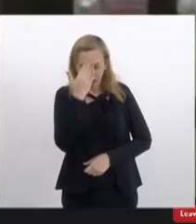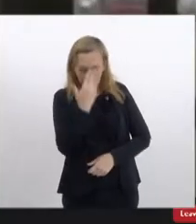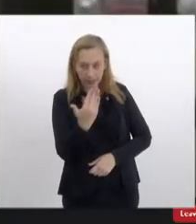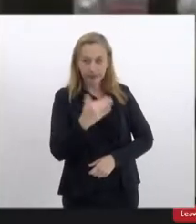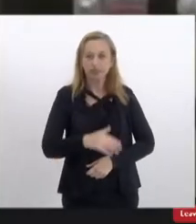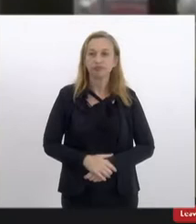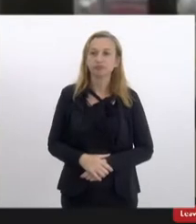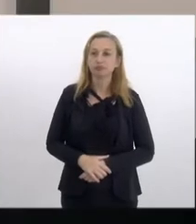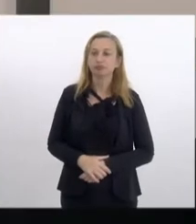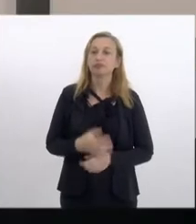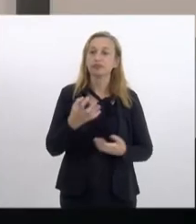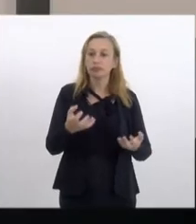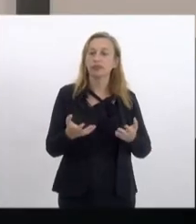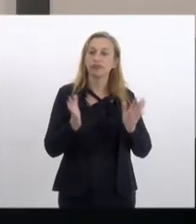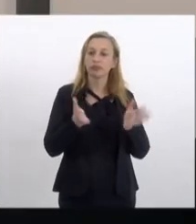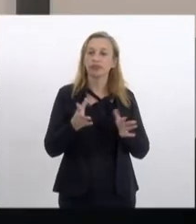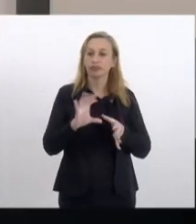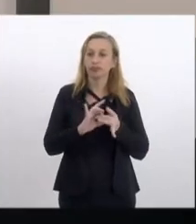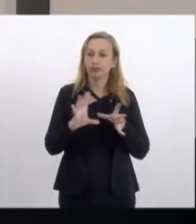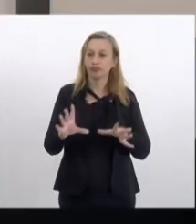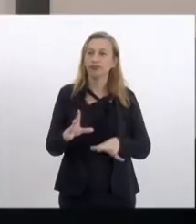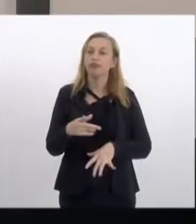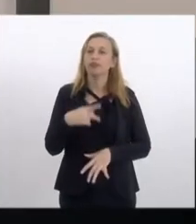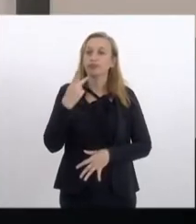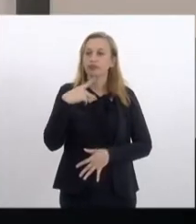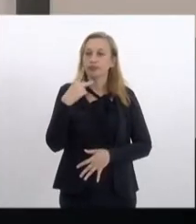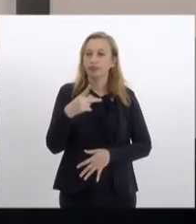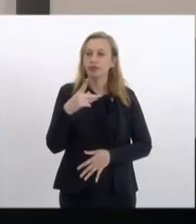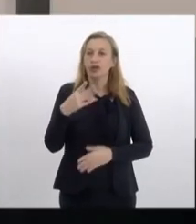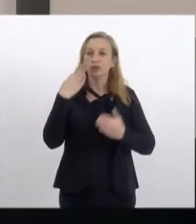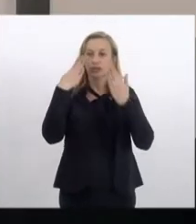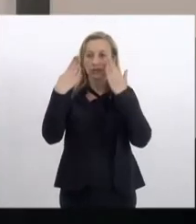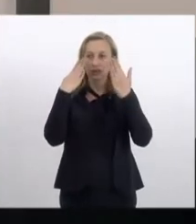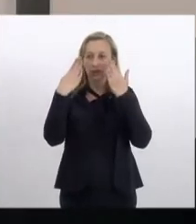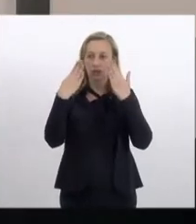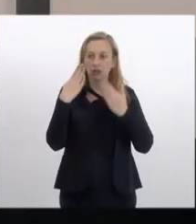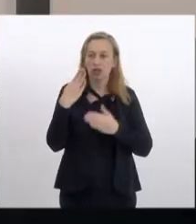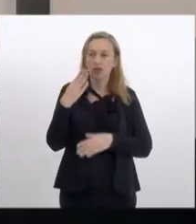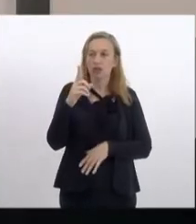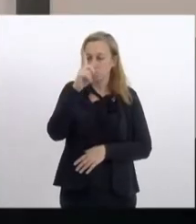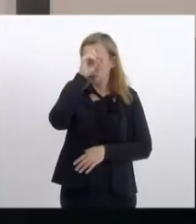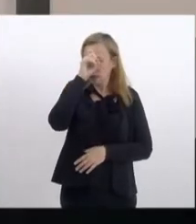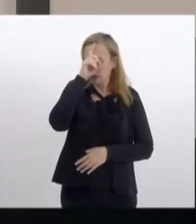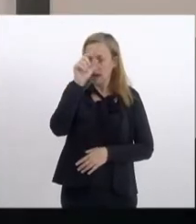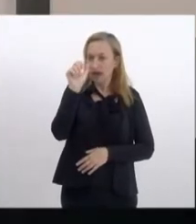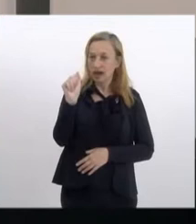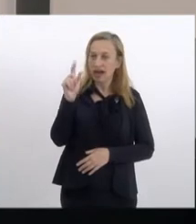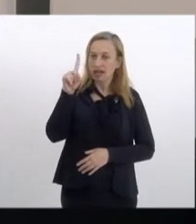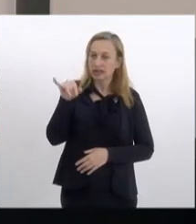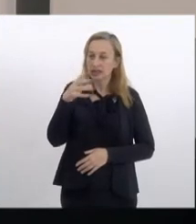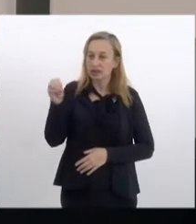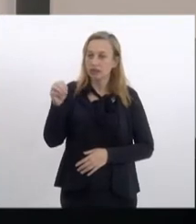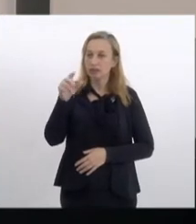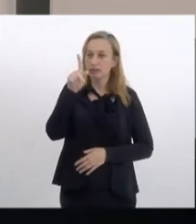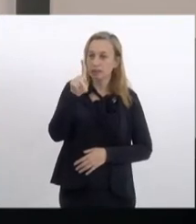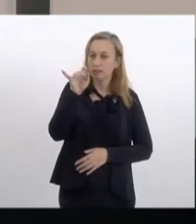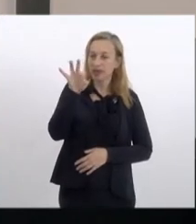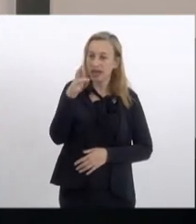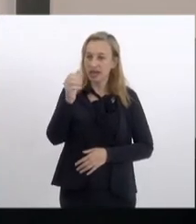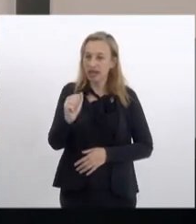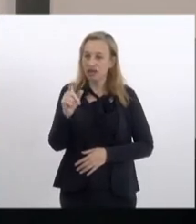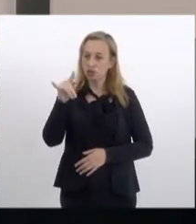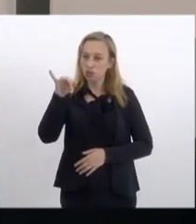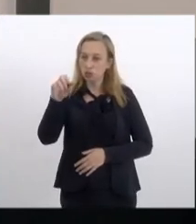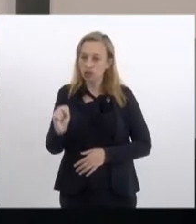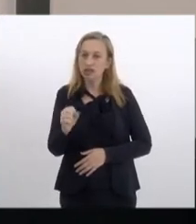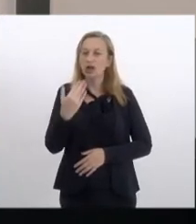obrigada. Quero passar aqui a palavra para a psicóloga do hospital, Adão Pereira Nunes, senhora Angélica Campos. Muito obrigado,